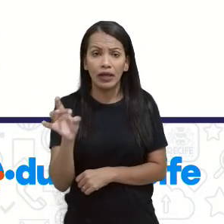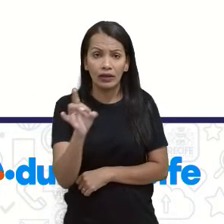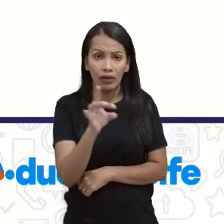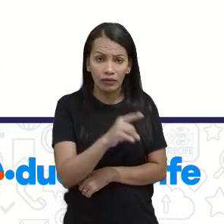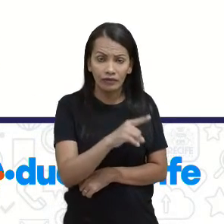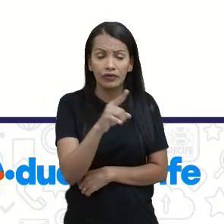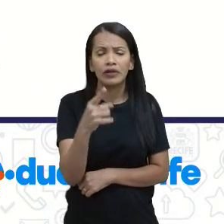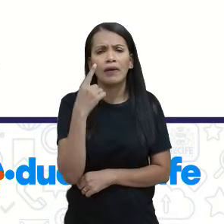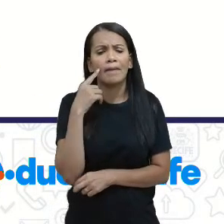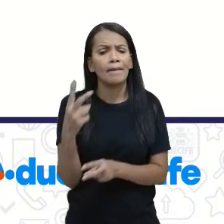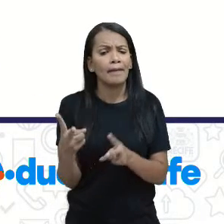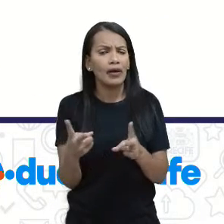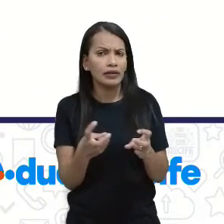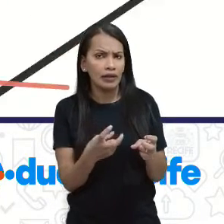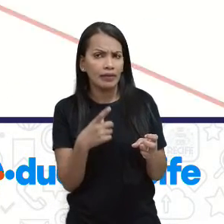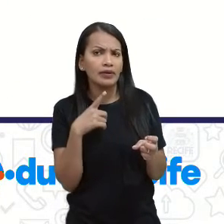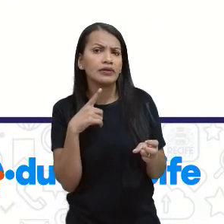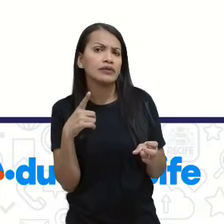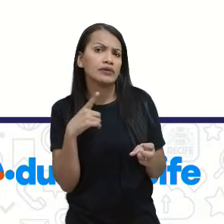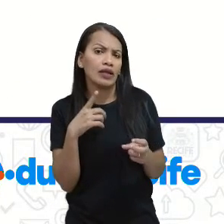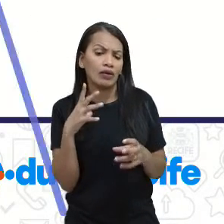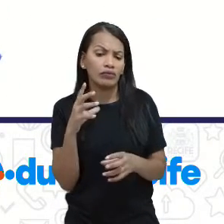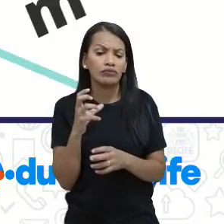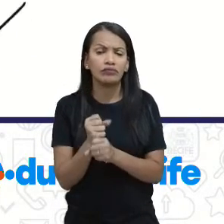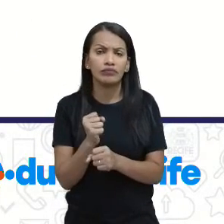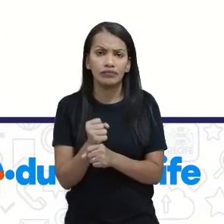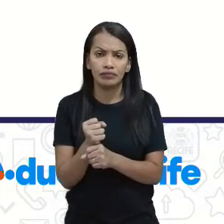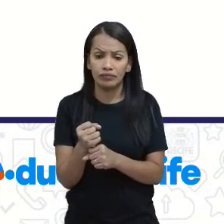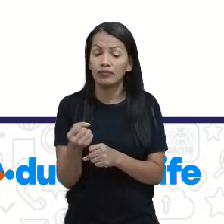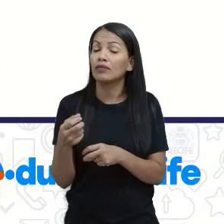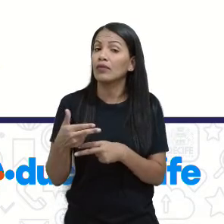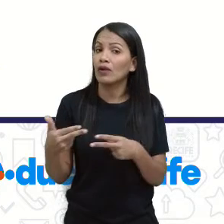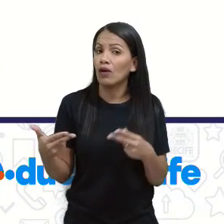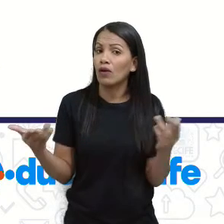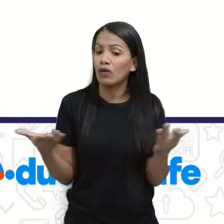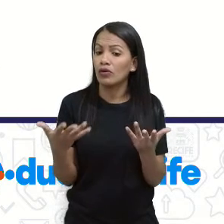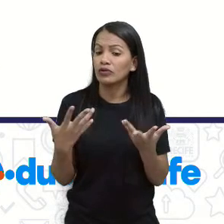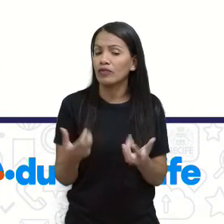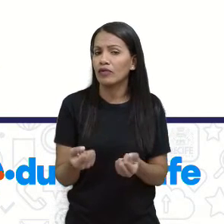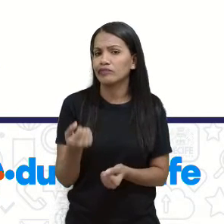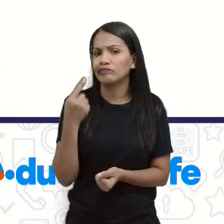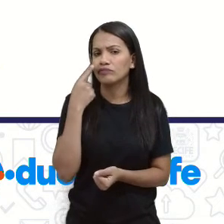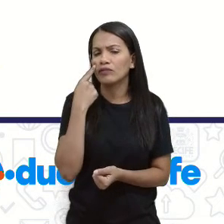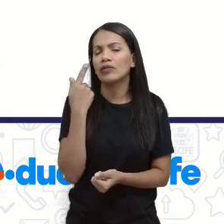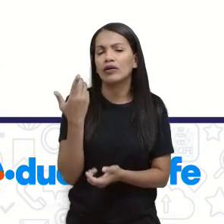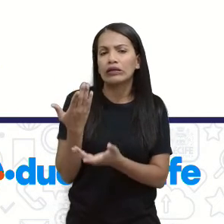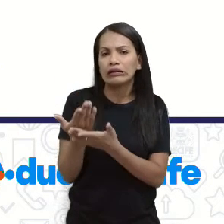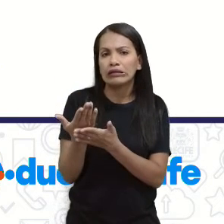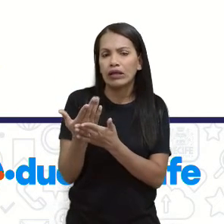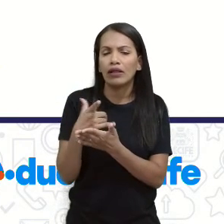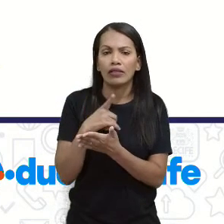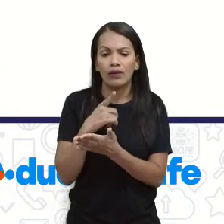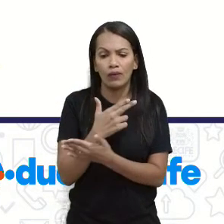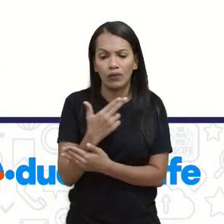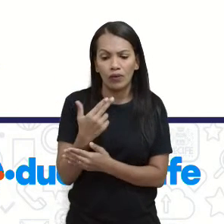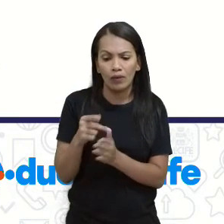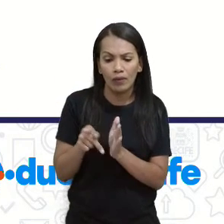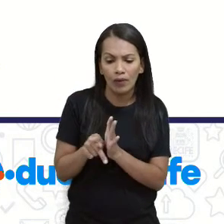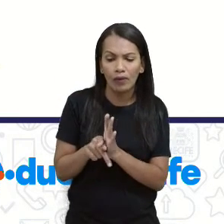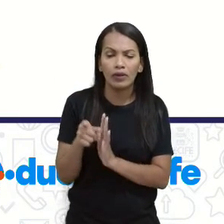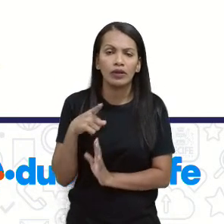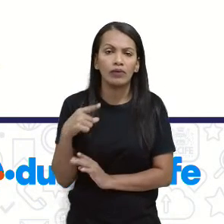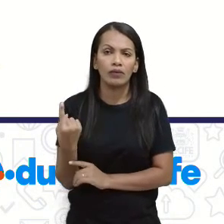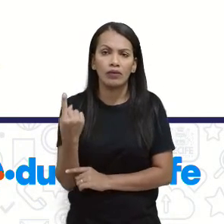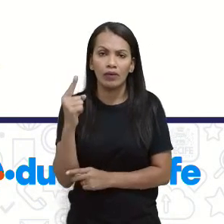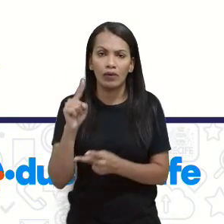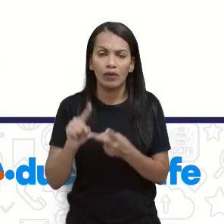Então, observa bem. Vai ter umas fórmulas hoje que a gente vai trabalhar. E cada um tem uns elementos aí que tem uns nomes. Eu tenho altura,